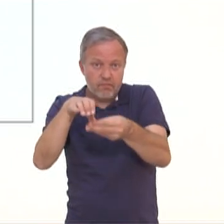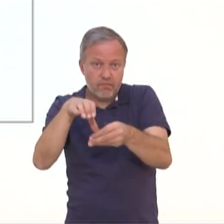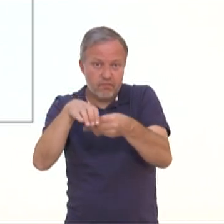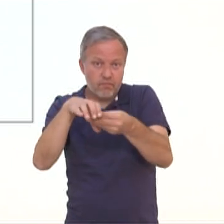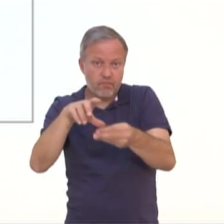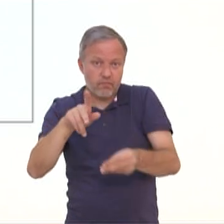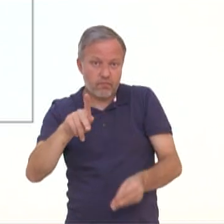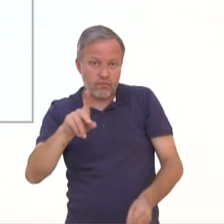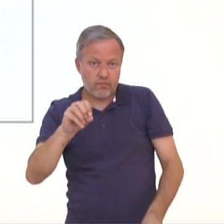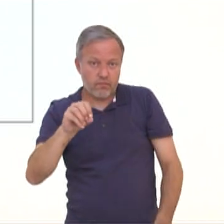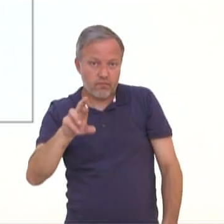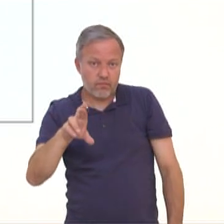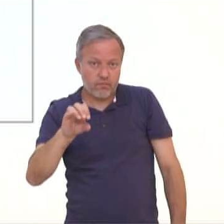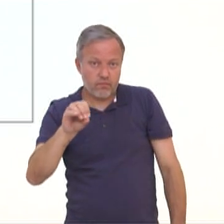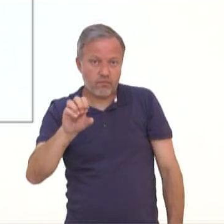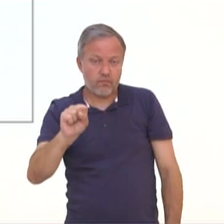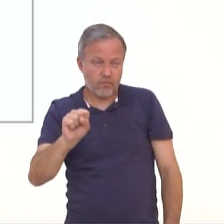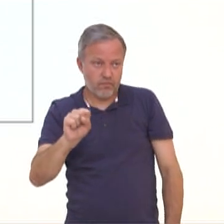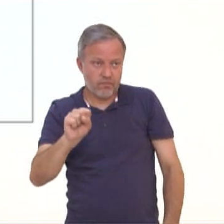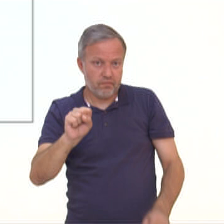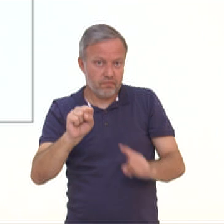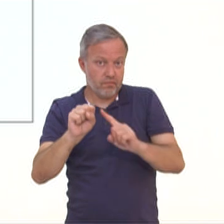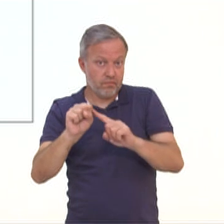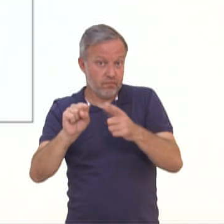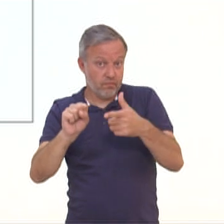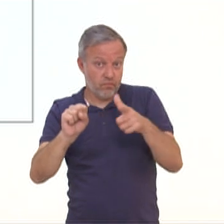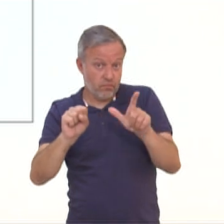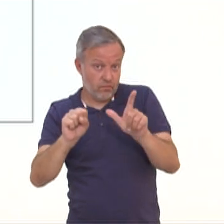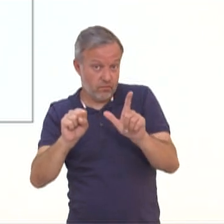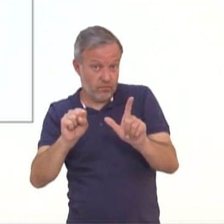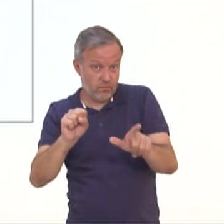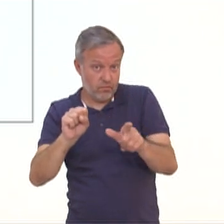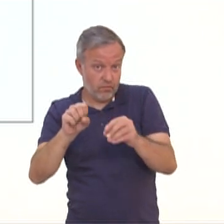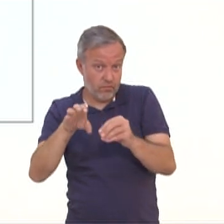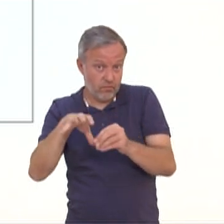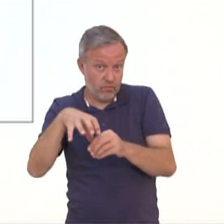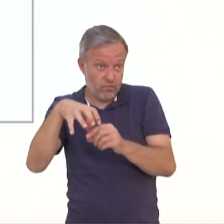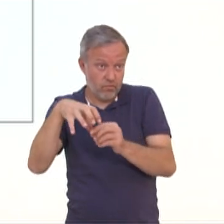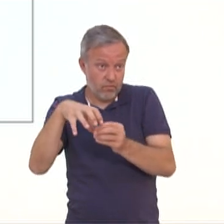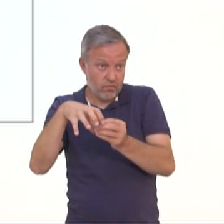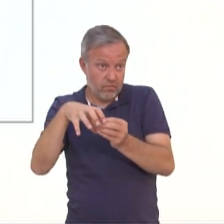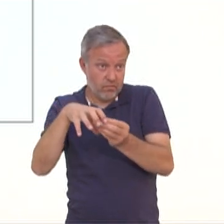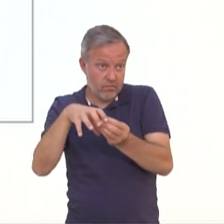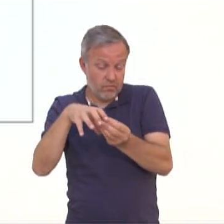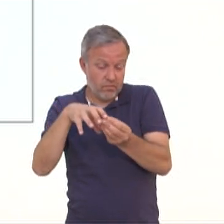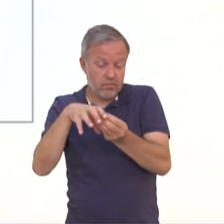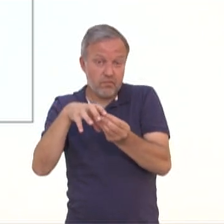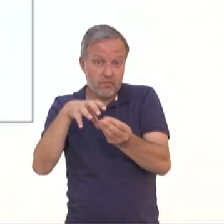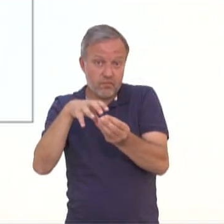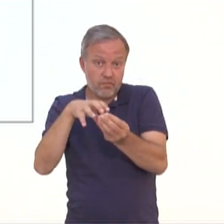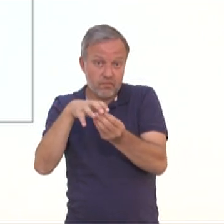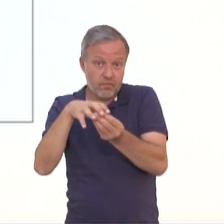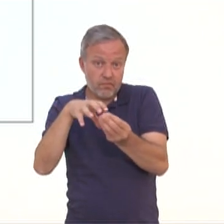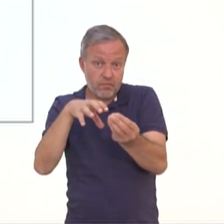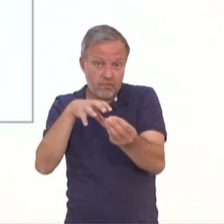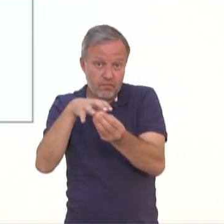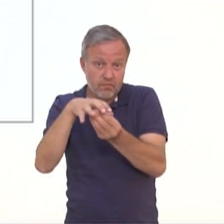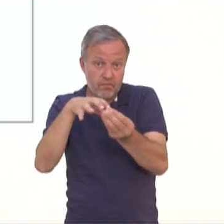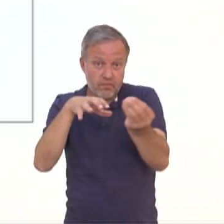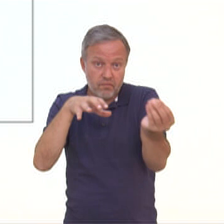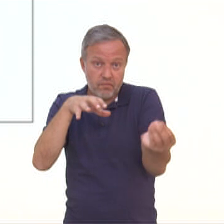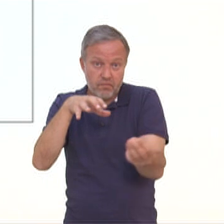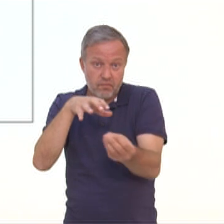frutificação. Esse corpo de frutificação começou a produzir bolsinhas para pôr os esporos, ascósporos,